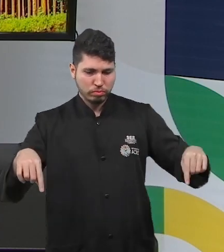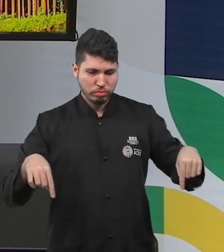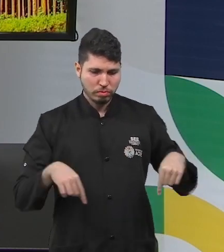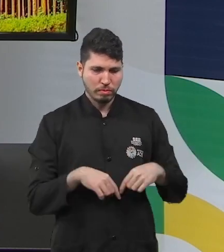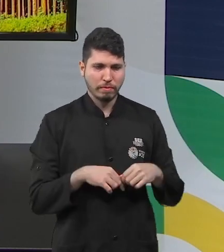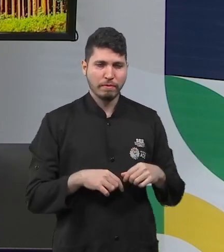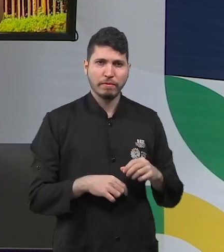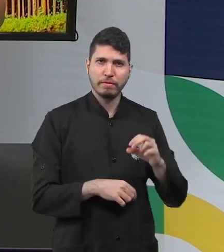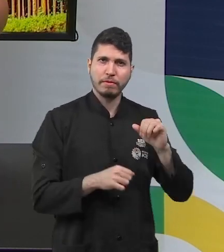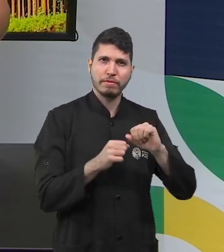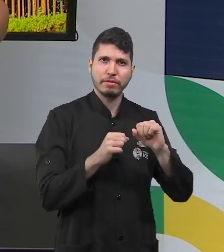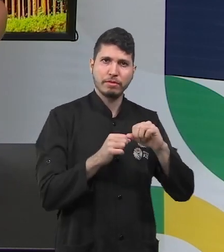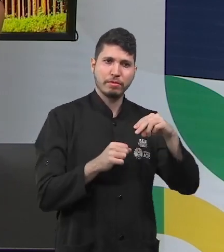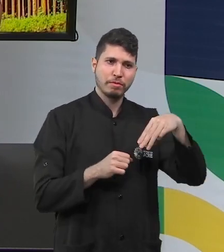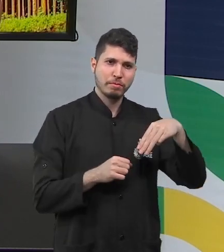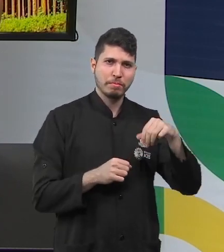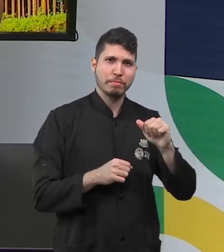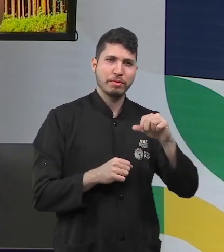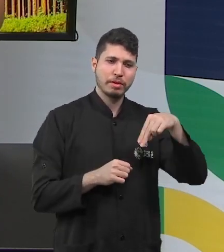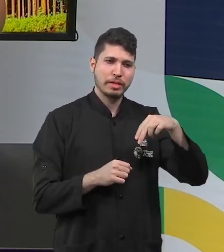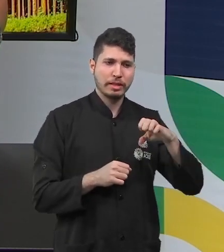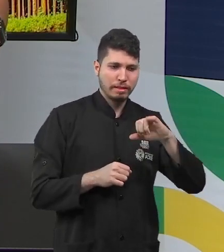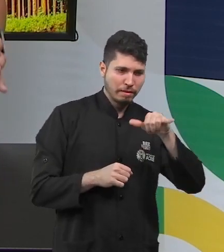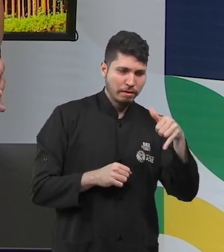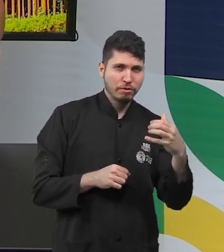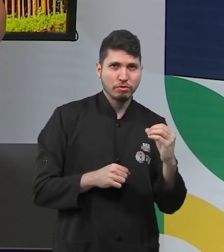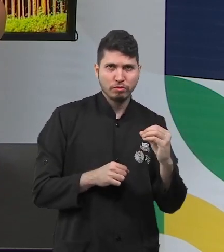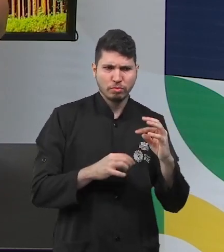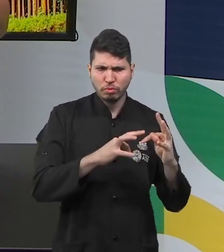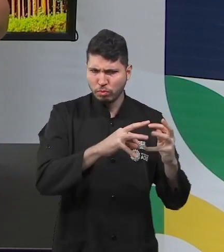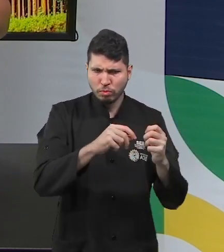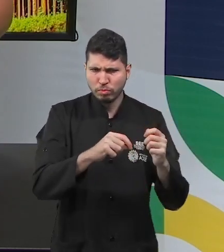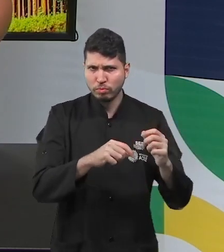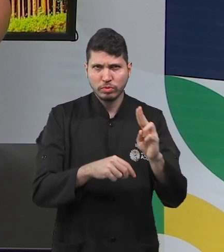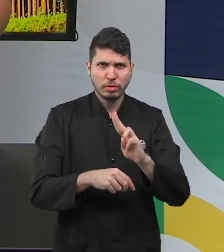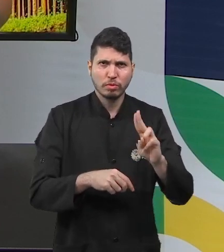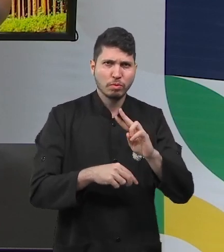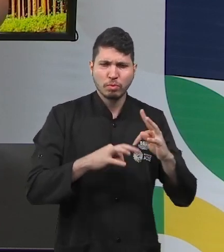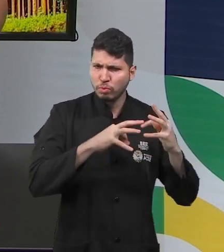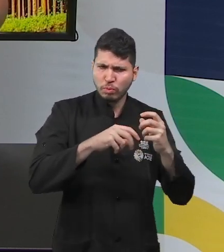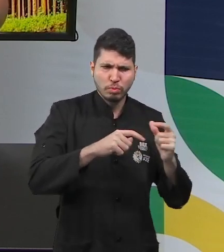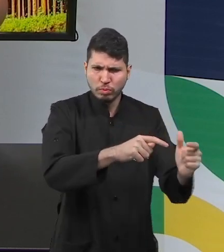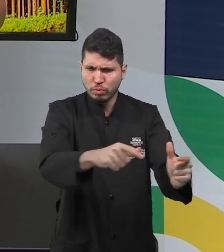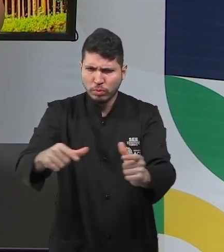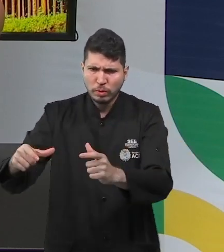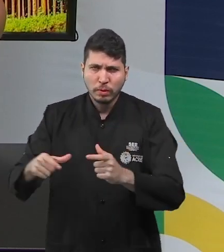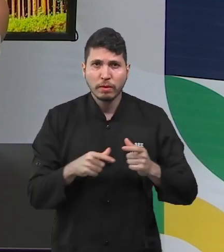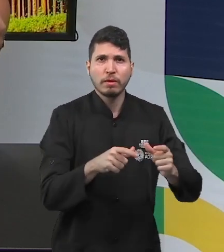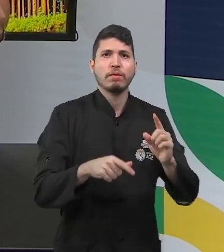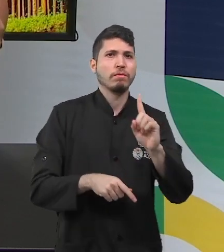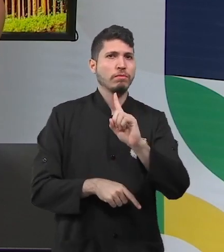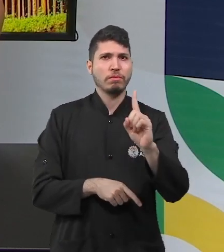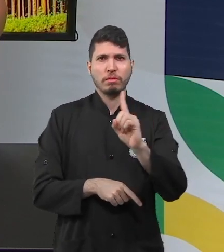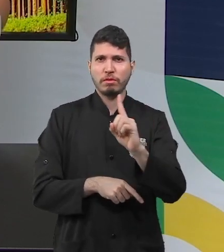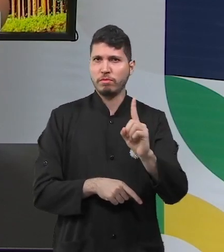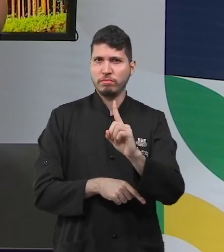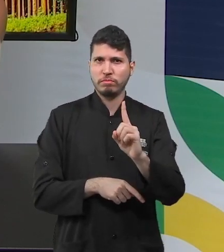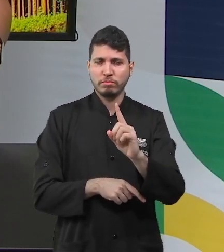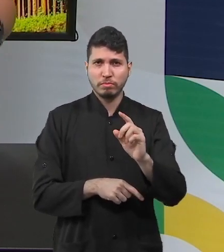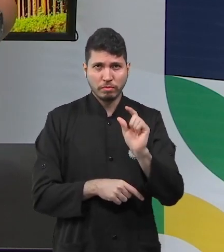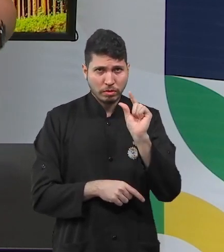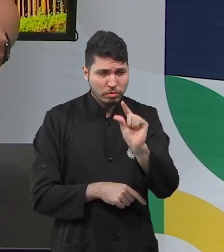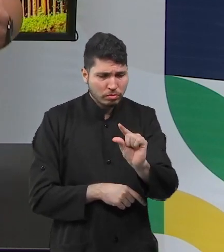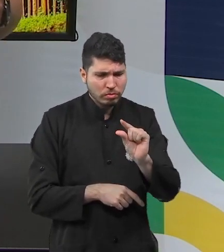os lotes ou hectares, esses talhões eles vão ser divididos e vai ser feito um manejo